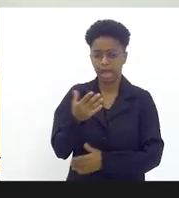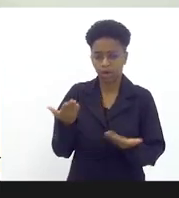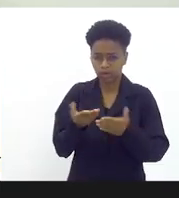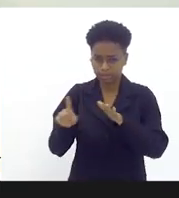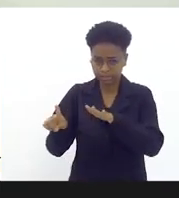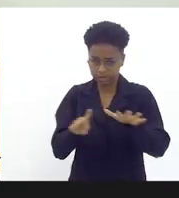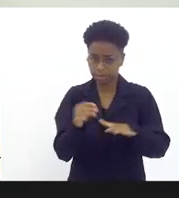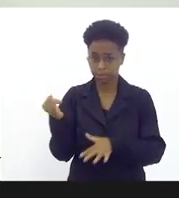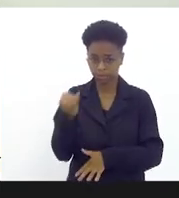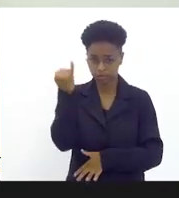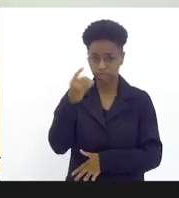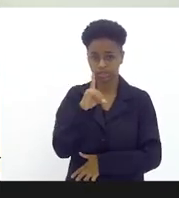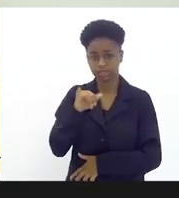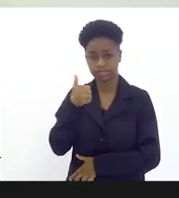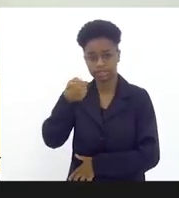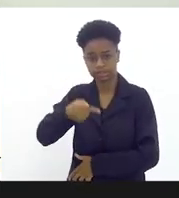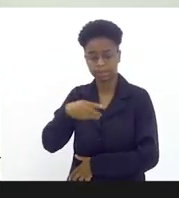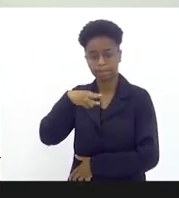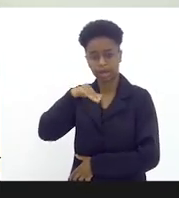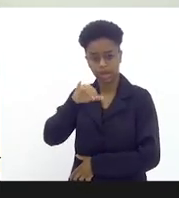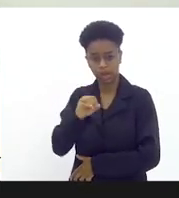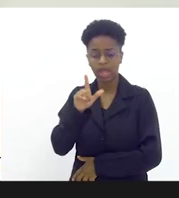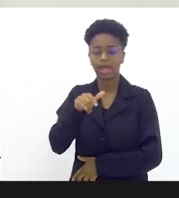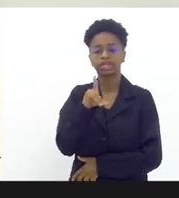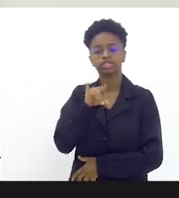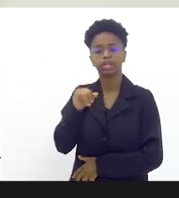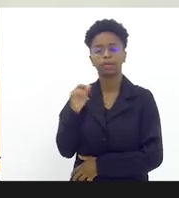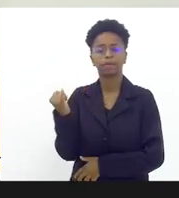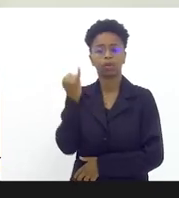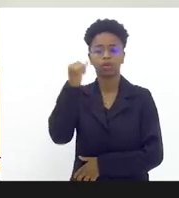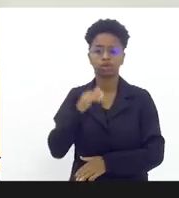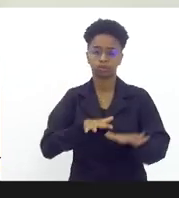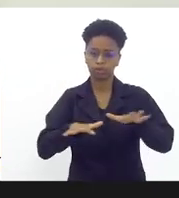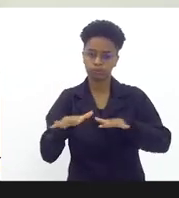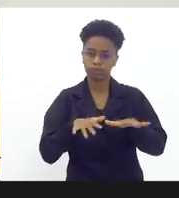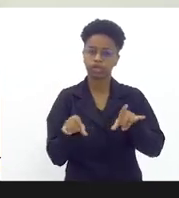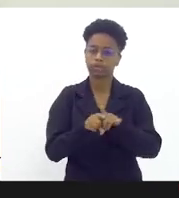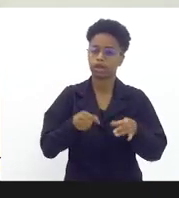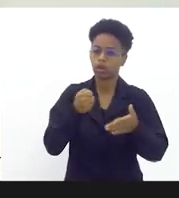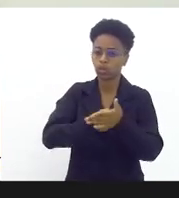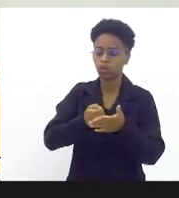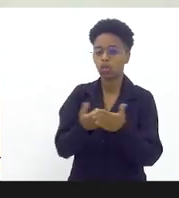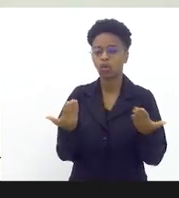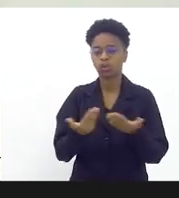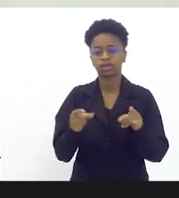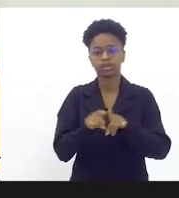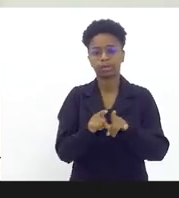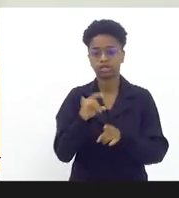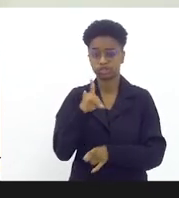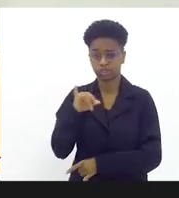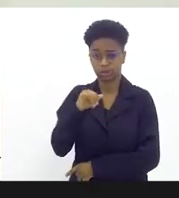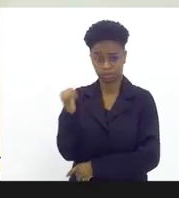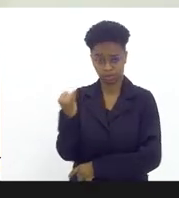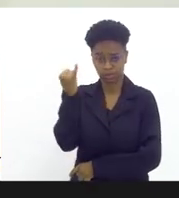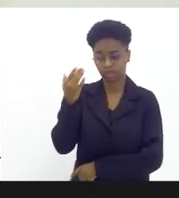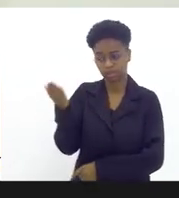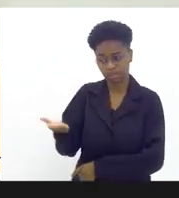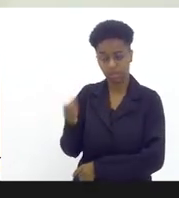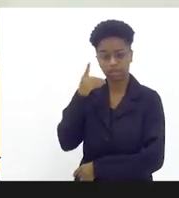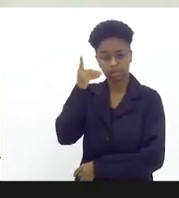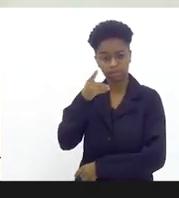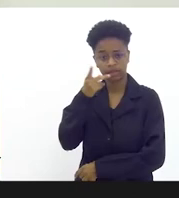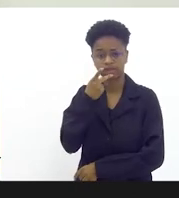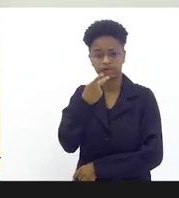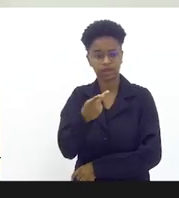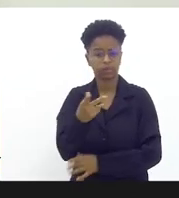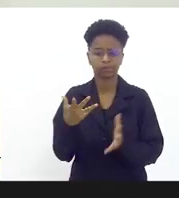né? Enfim, dia 17 de maio, um dia importante para o movimento, para a luta, hoje também um dia importante, como a deputada explanou de